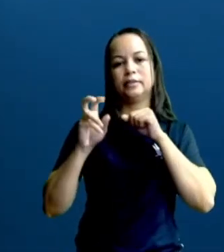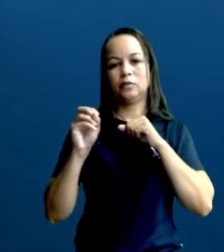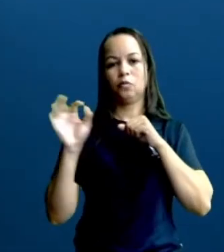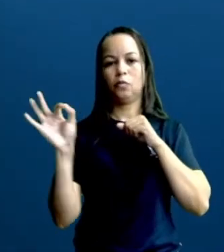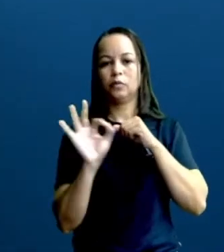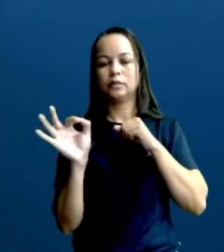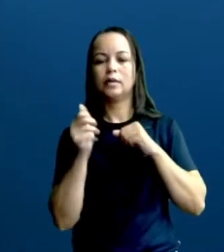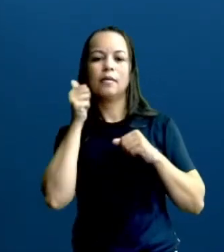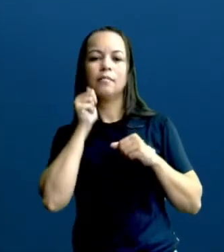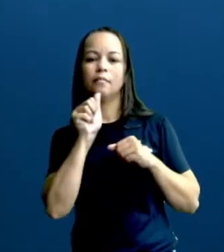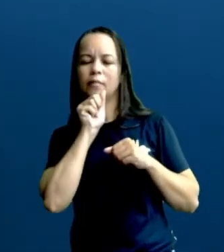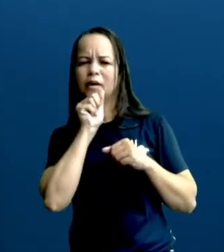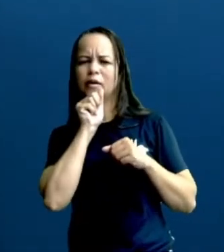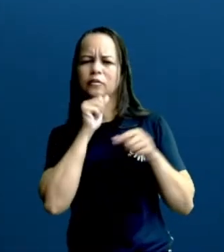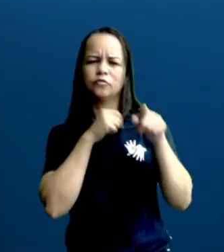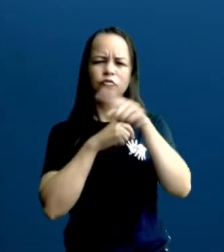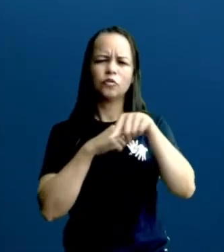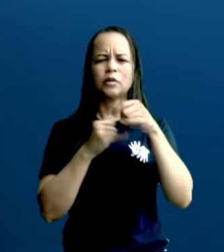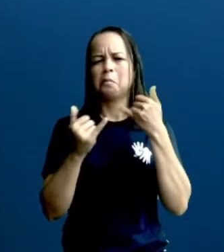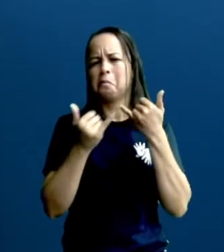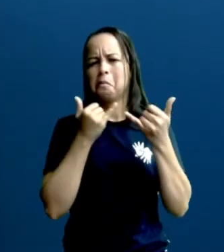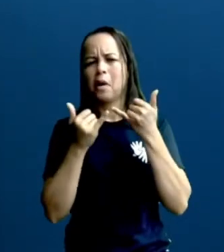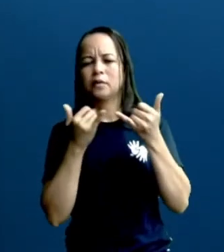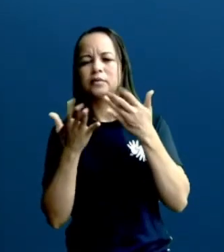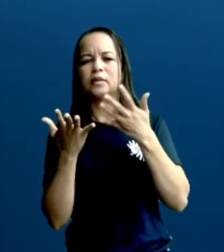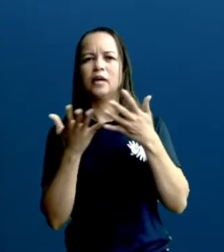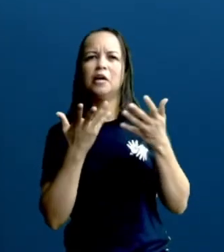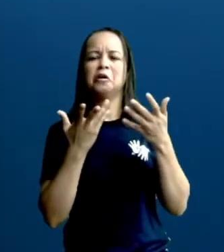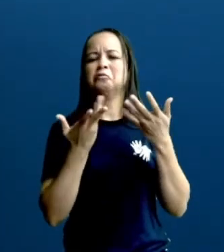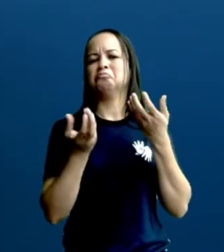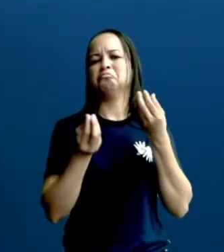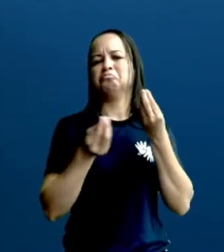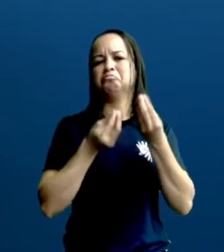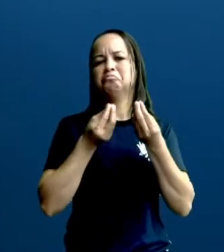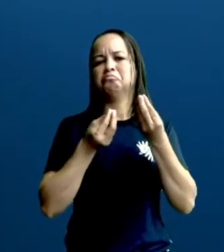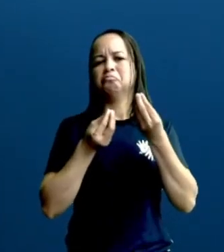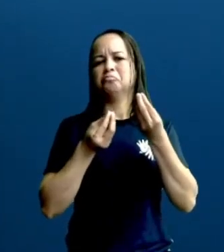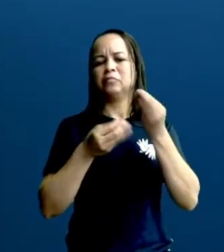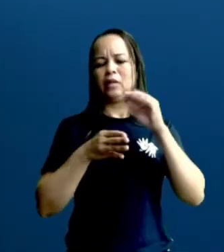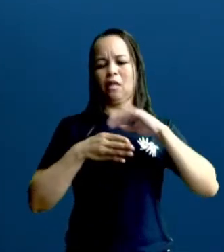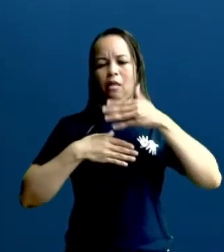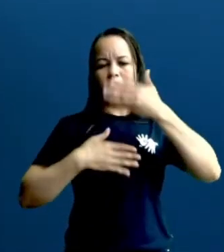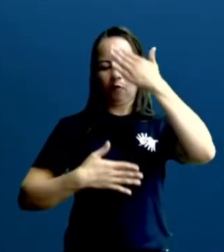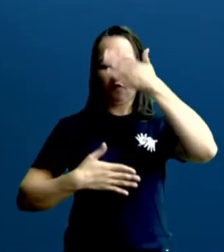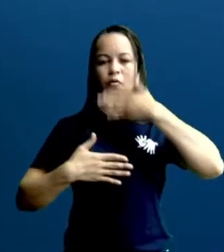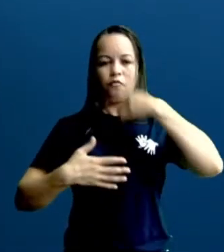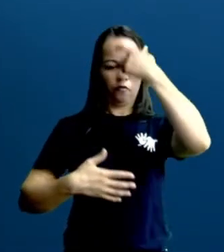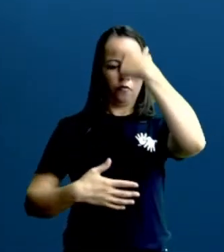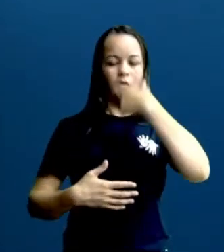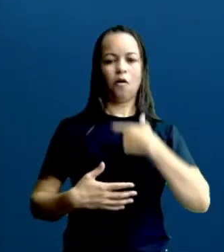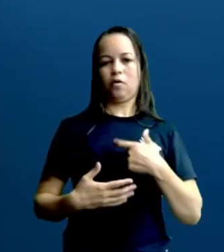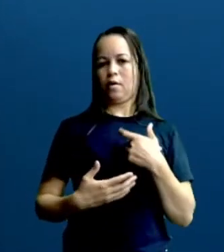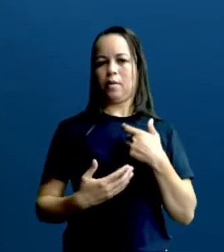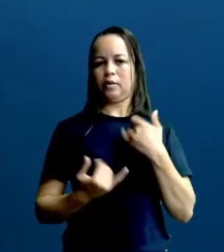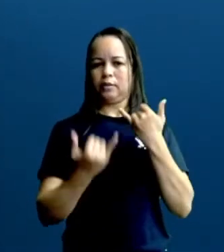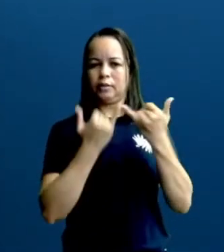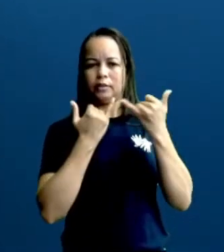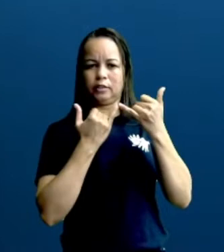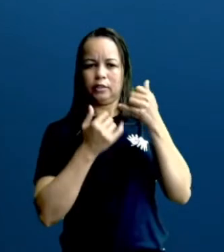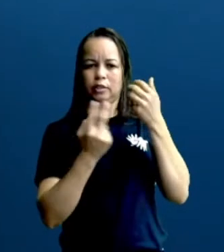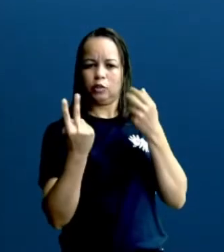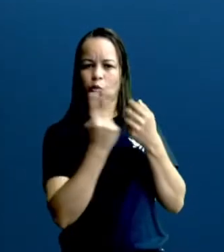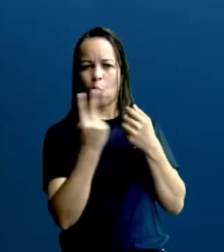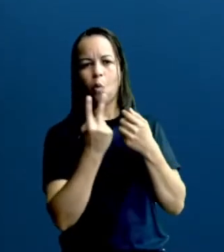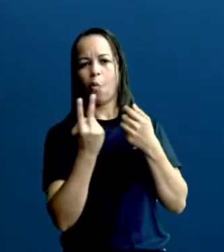Você pode até parecer fenotipicamente, né, externamente, mais parecido com um dos dois. Mas